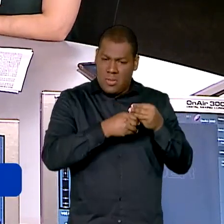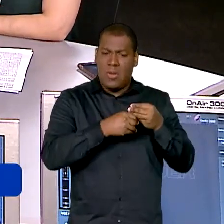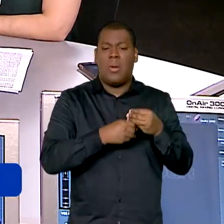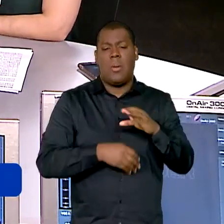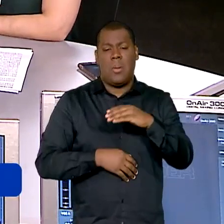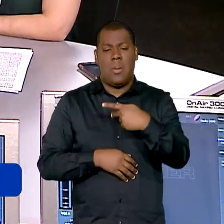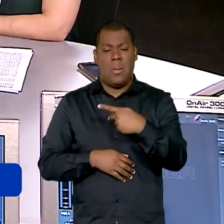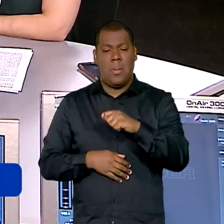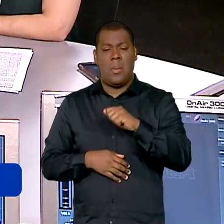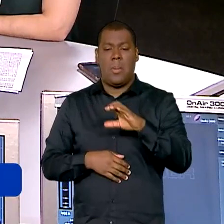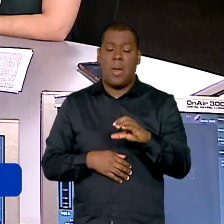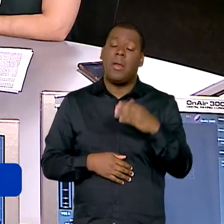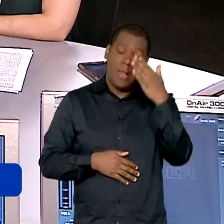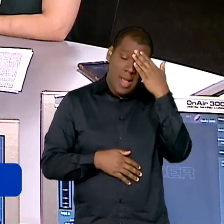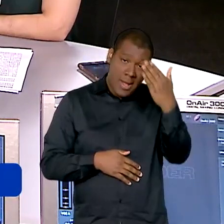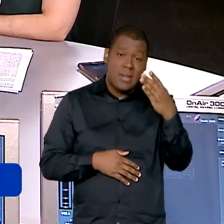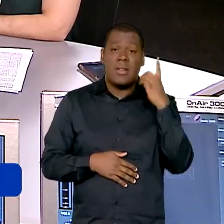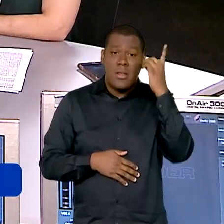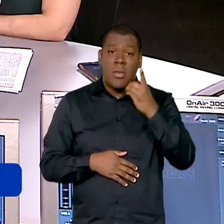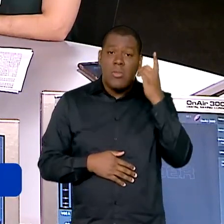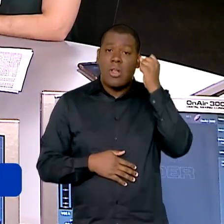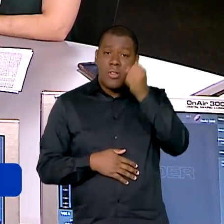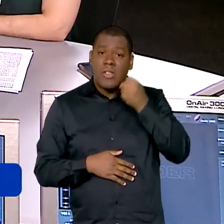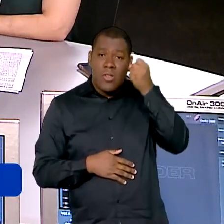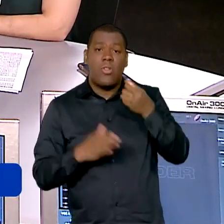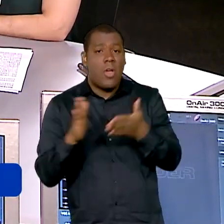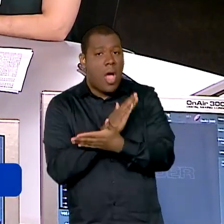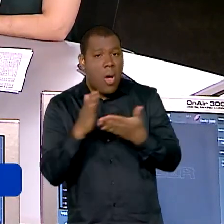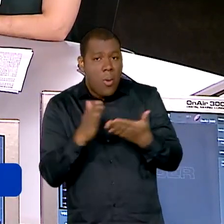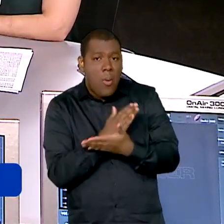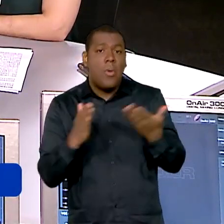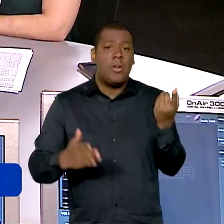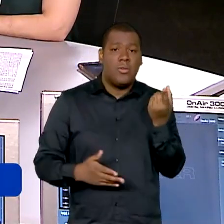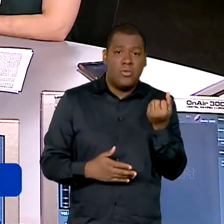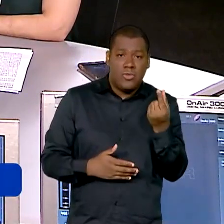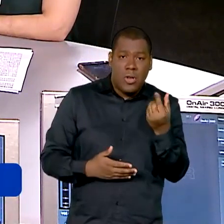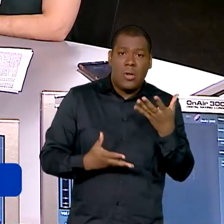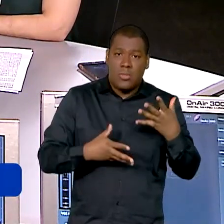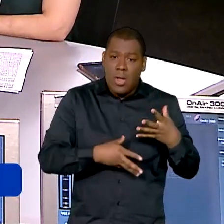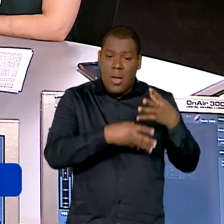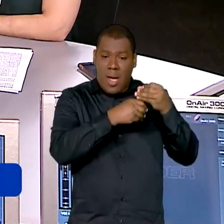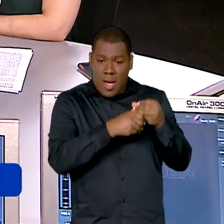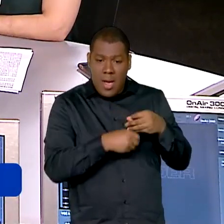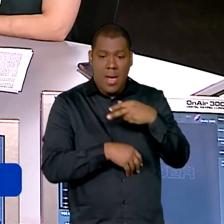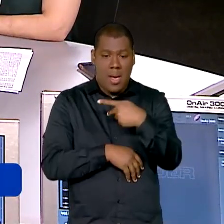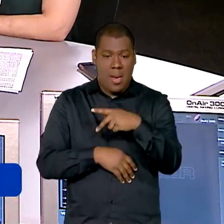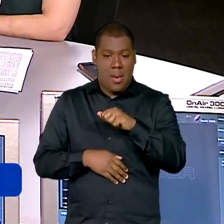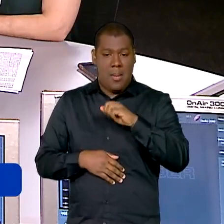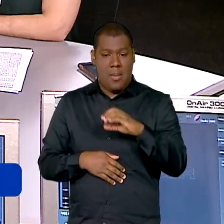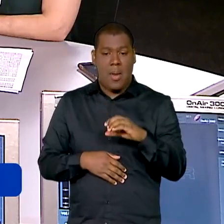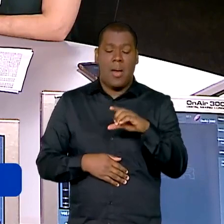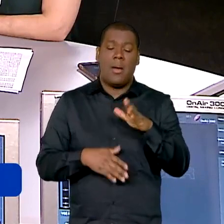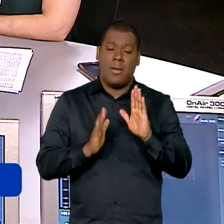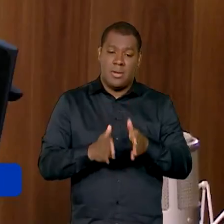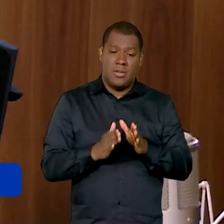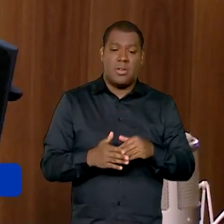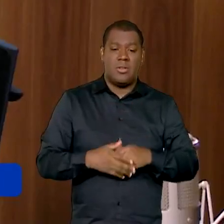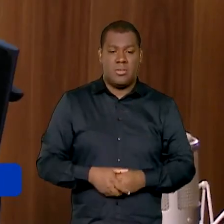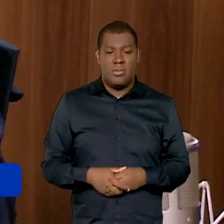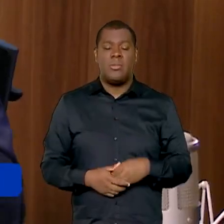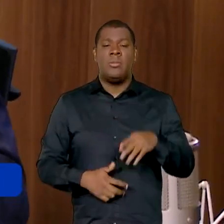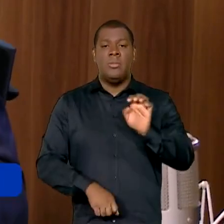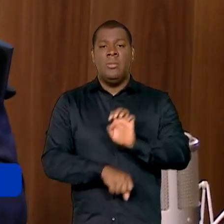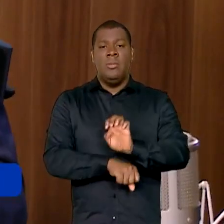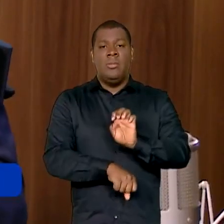já estão aderindo. Nós já tínhamos exemplos de bancadas, por exemplo, a de Pernambuco, pegou a emenda de bancada